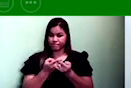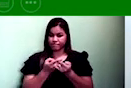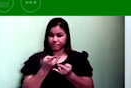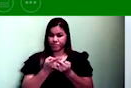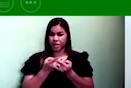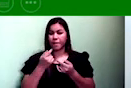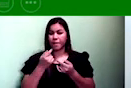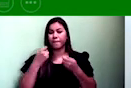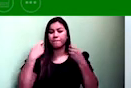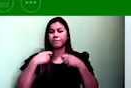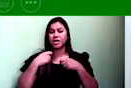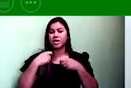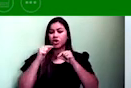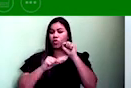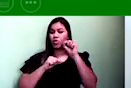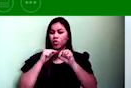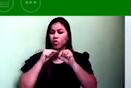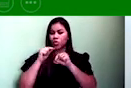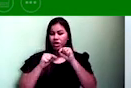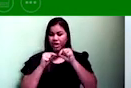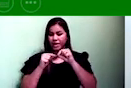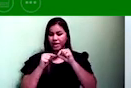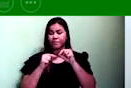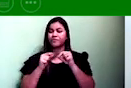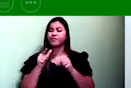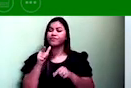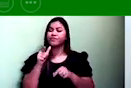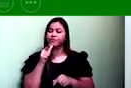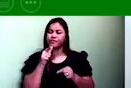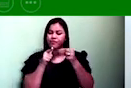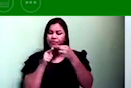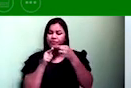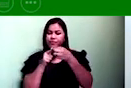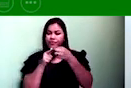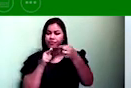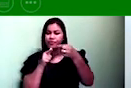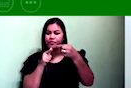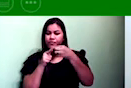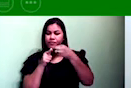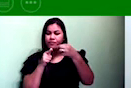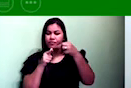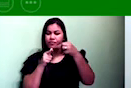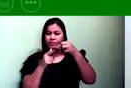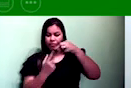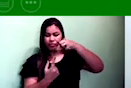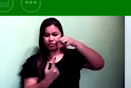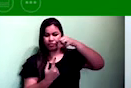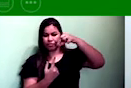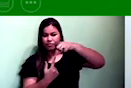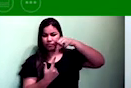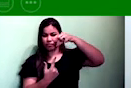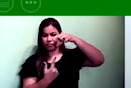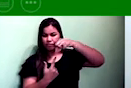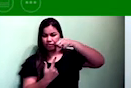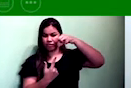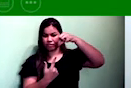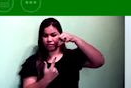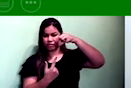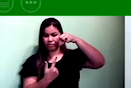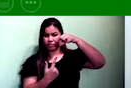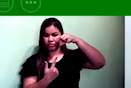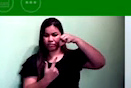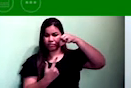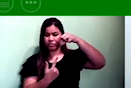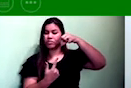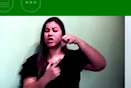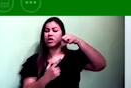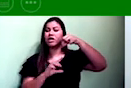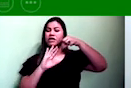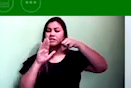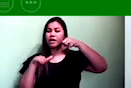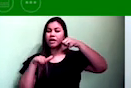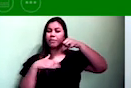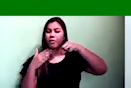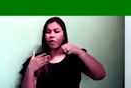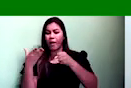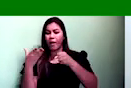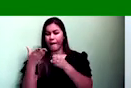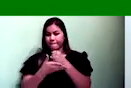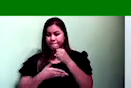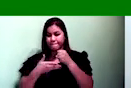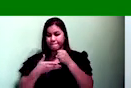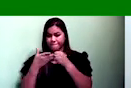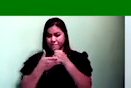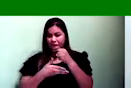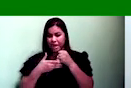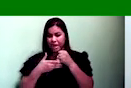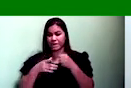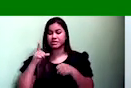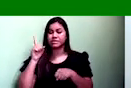esta ponta como reservatório e segurar depois a base na hora da retirada do